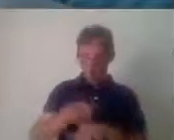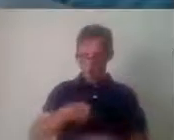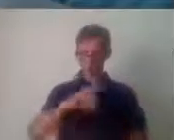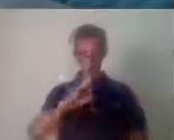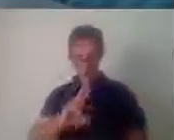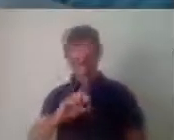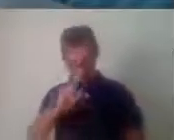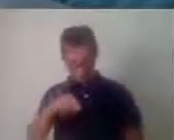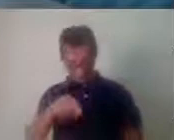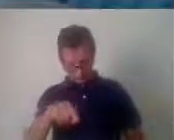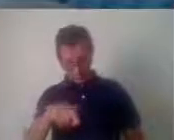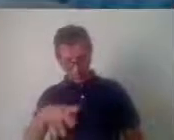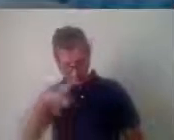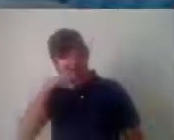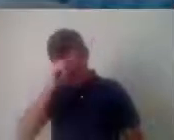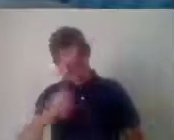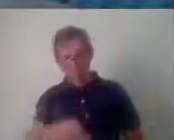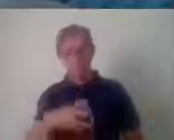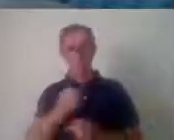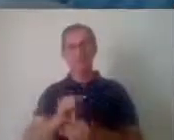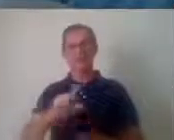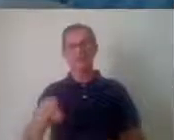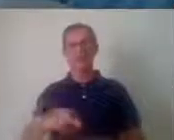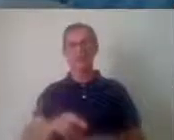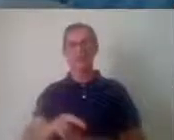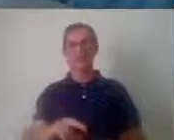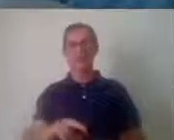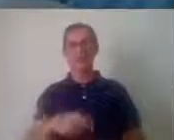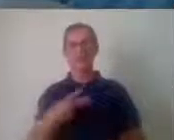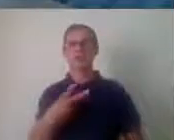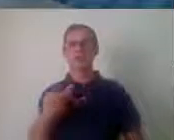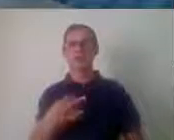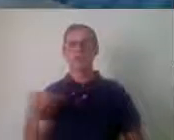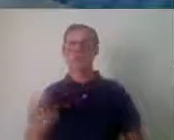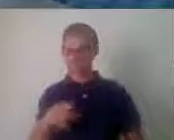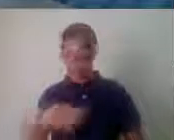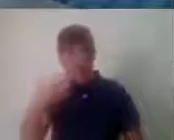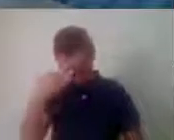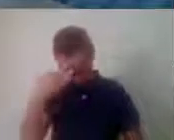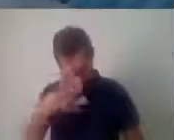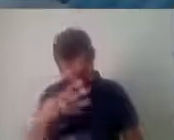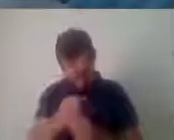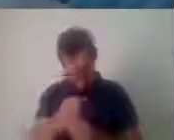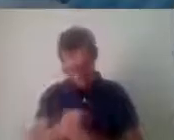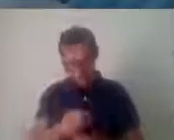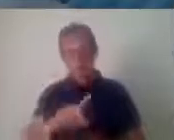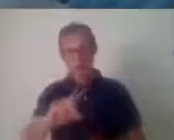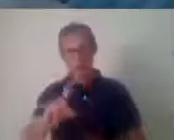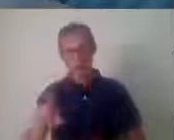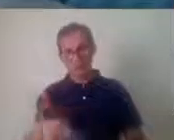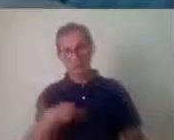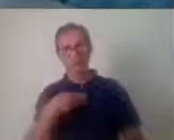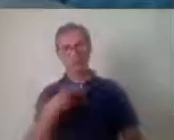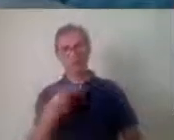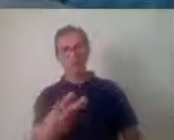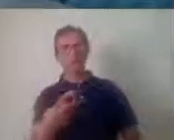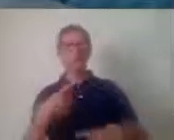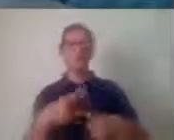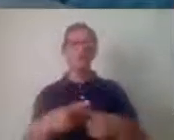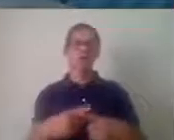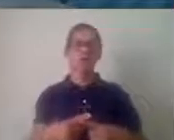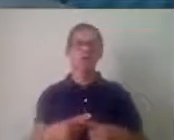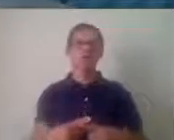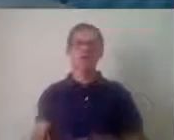aprender cálculo diferencial integral 2 é fundamental para que você entenda o cálculo diferencial integral 3, afinal de contas é